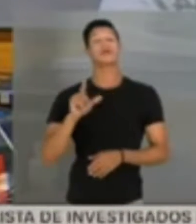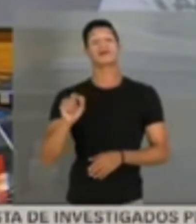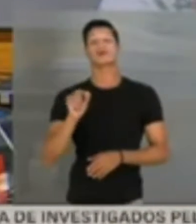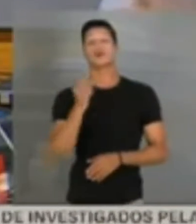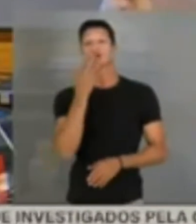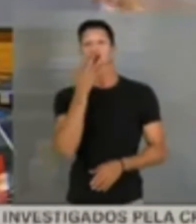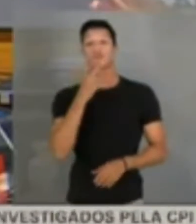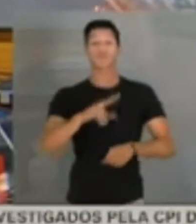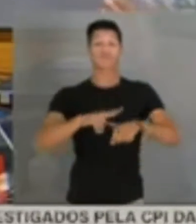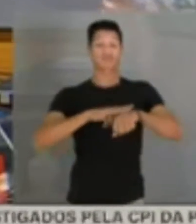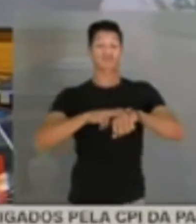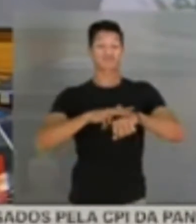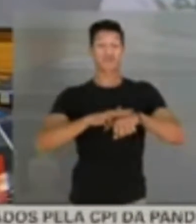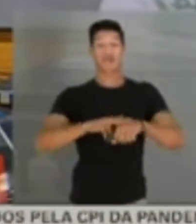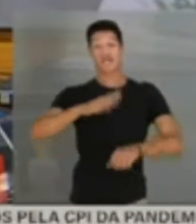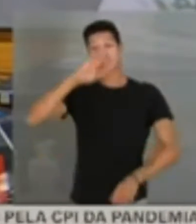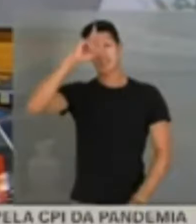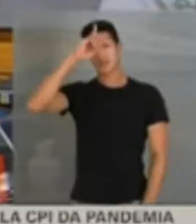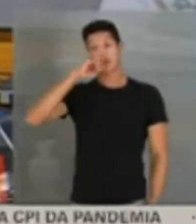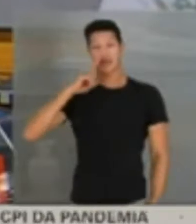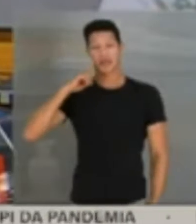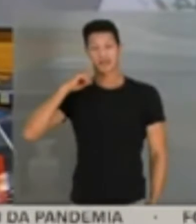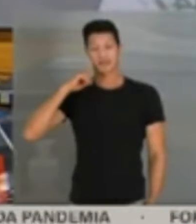manifestação verde e amarela.